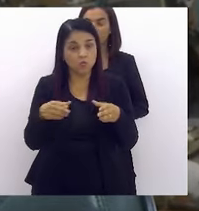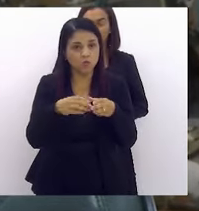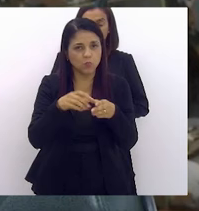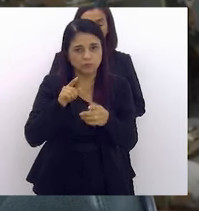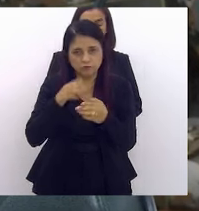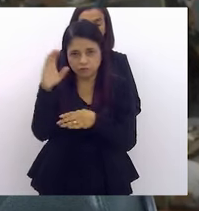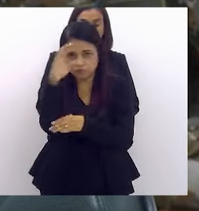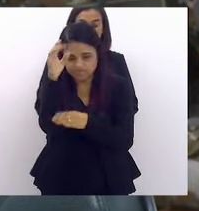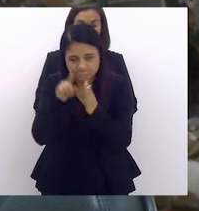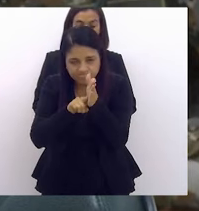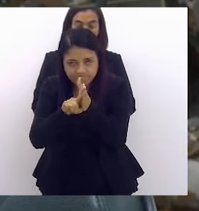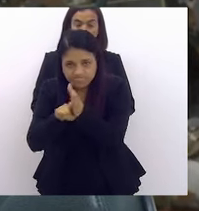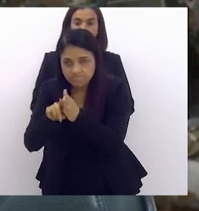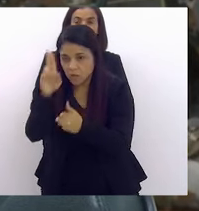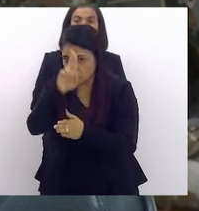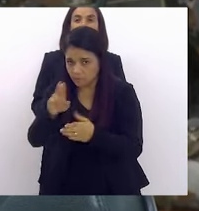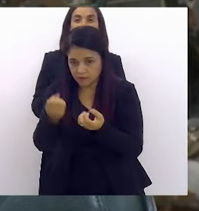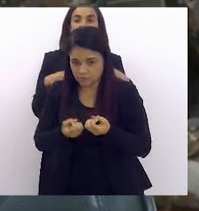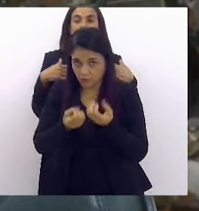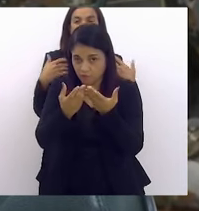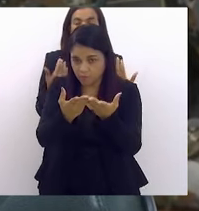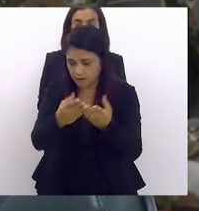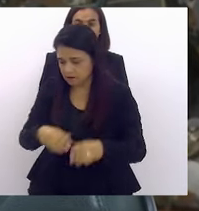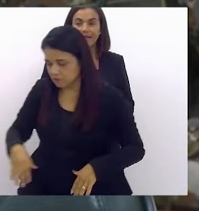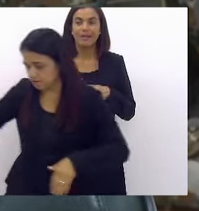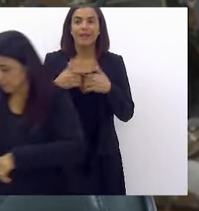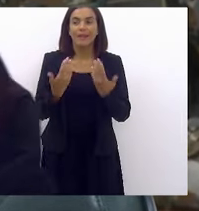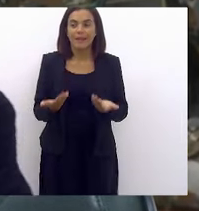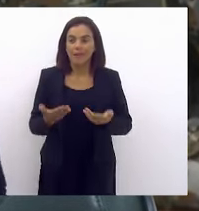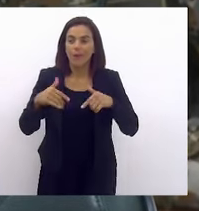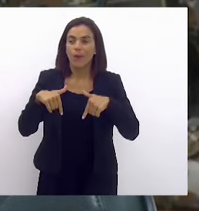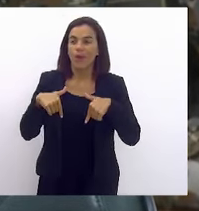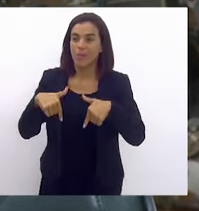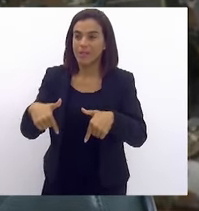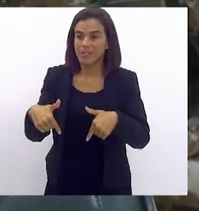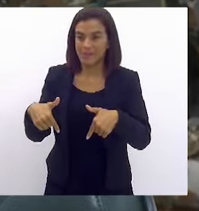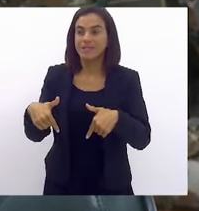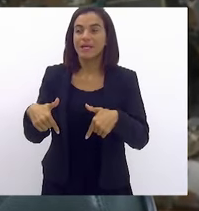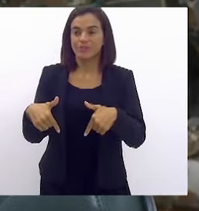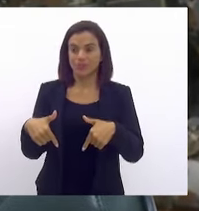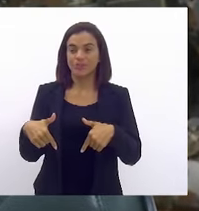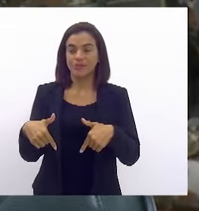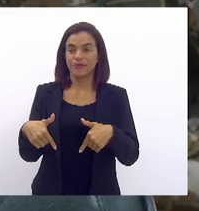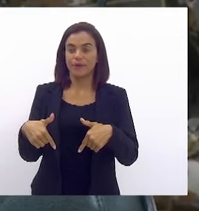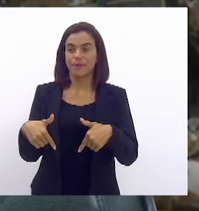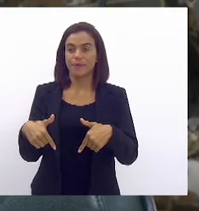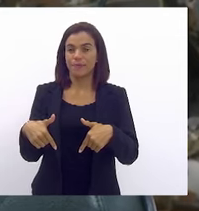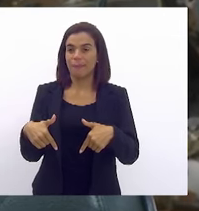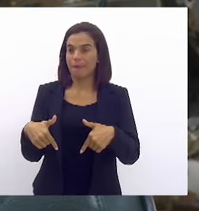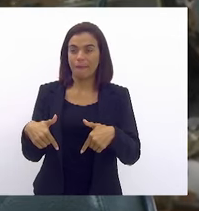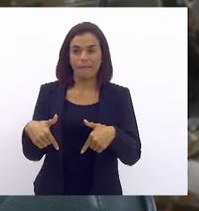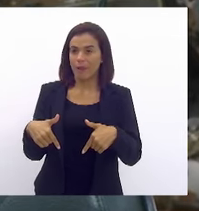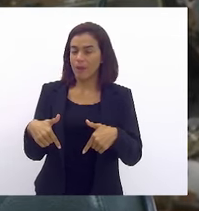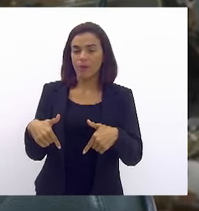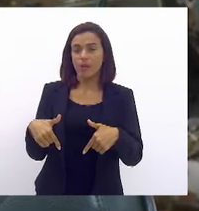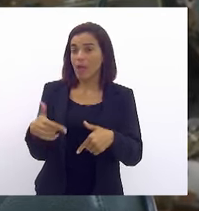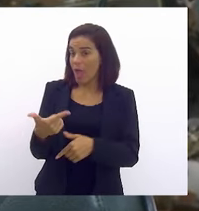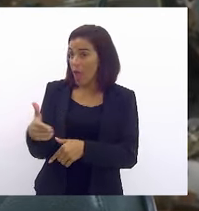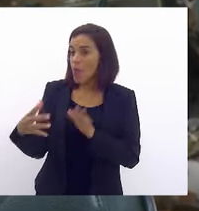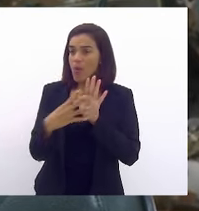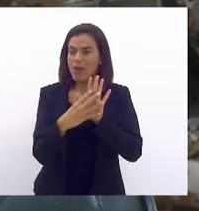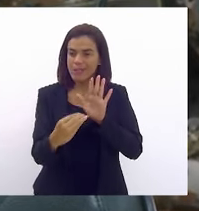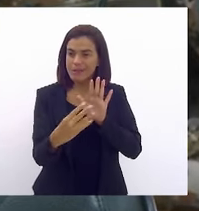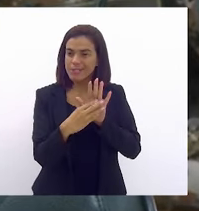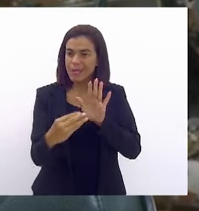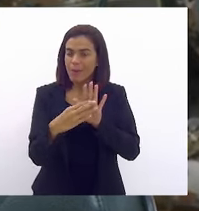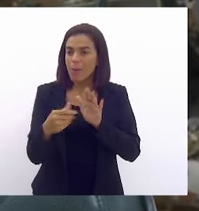universidade oferece. Então, é uma iniciativa da qual a Maricá, sem dúvida, é um exemplo que pode ser